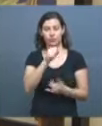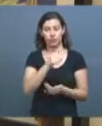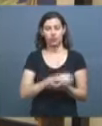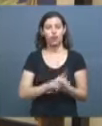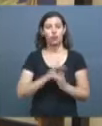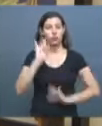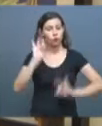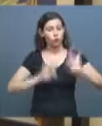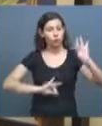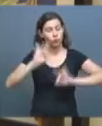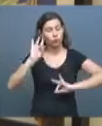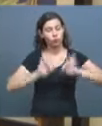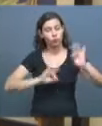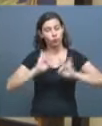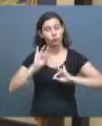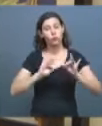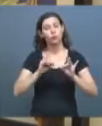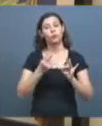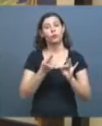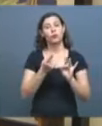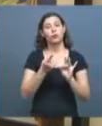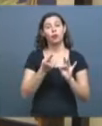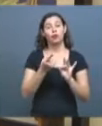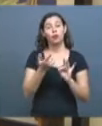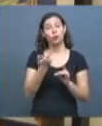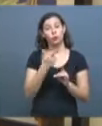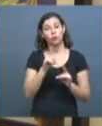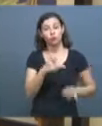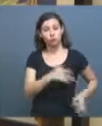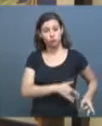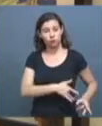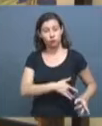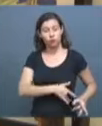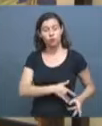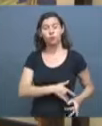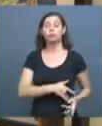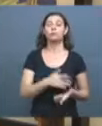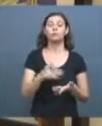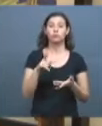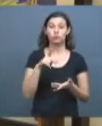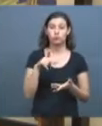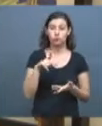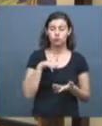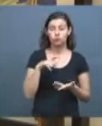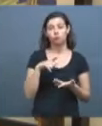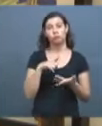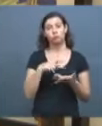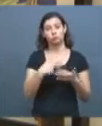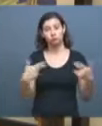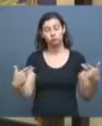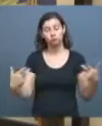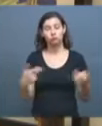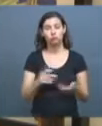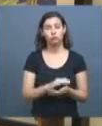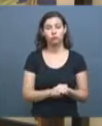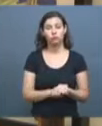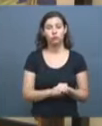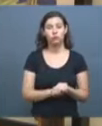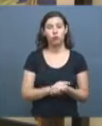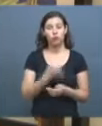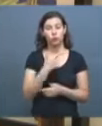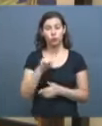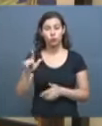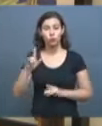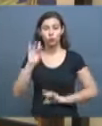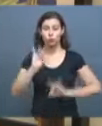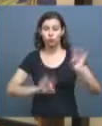outra glândula, a adrenal, que fica em cima do rim, a produzir algumas substâncias e um hormônio chamado cortisol,